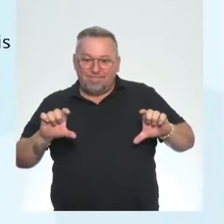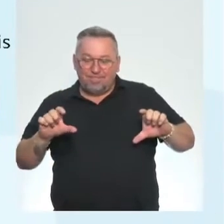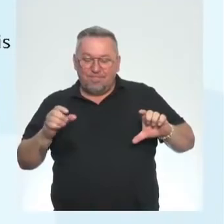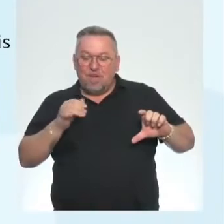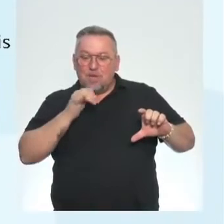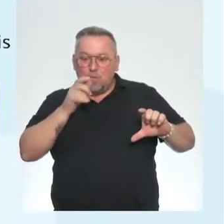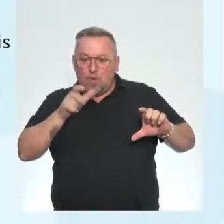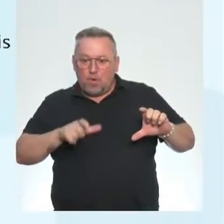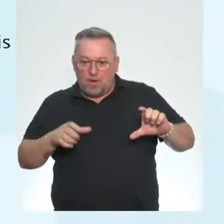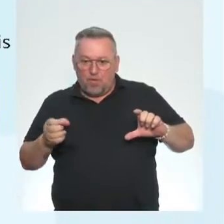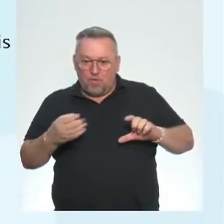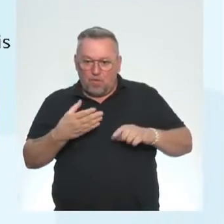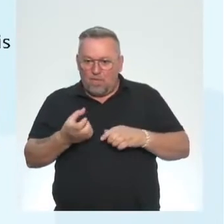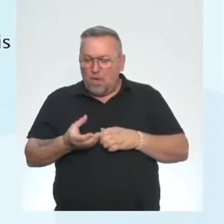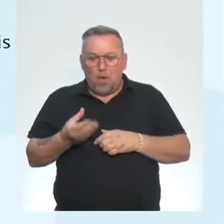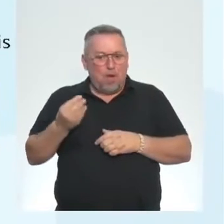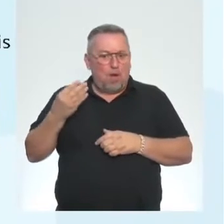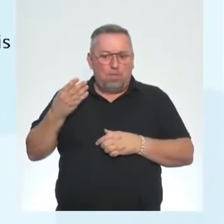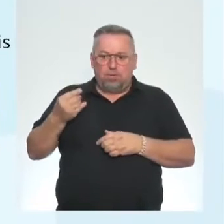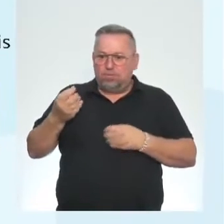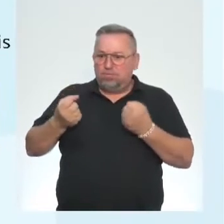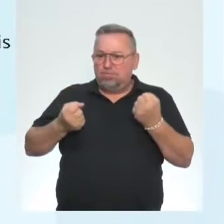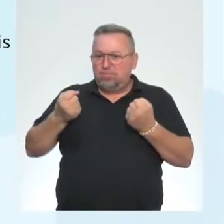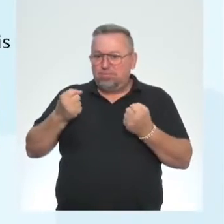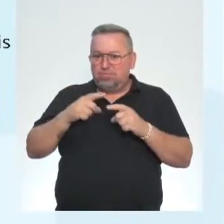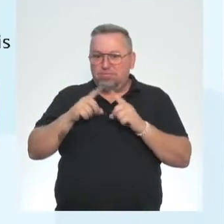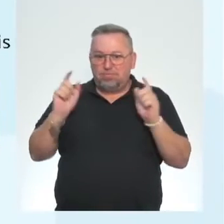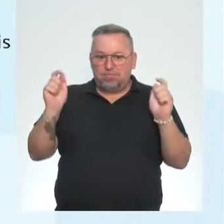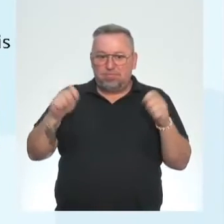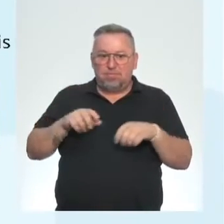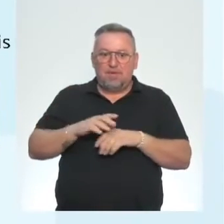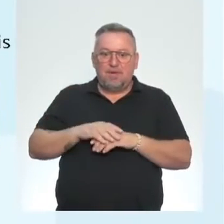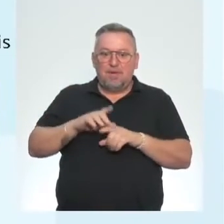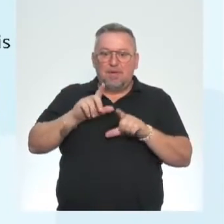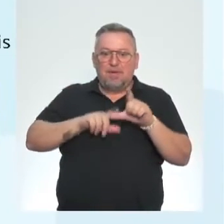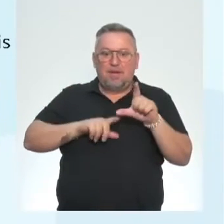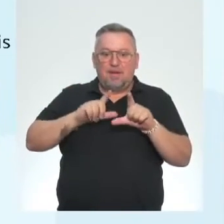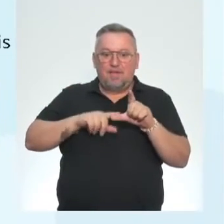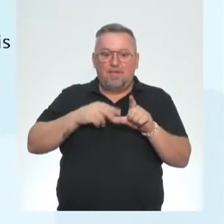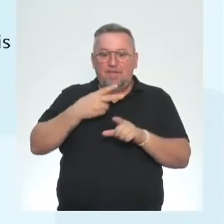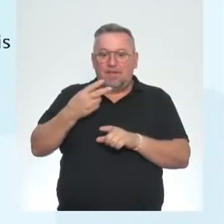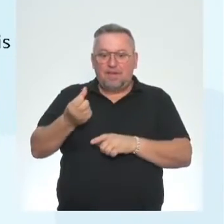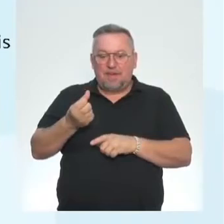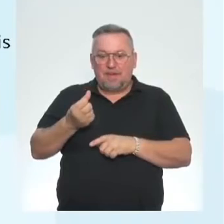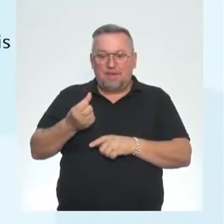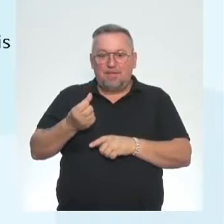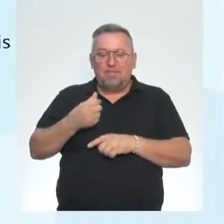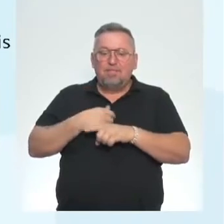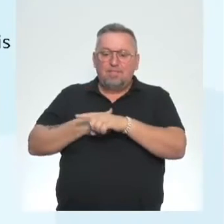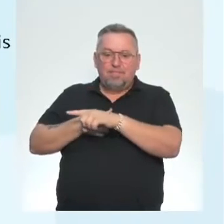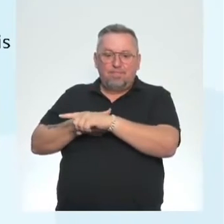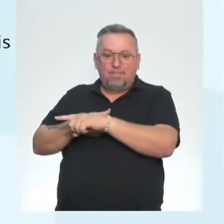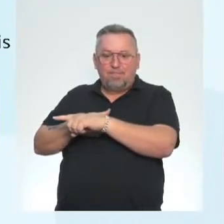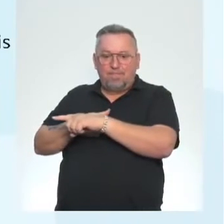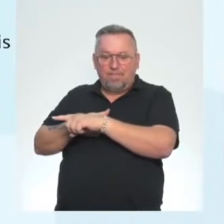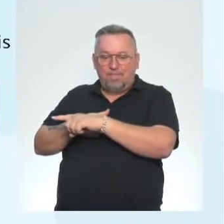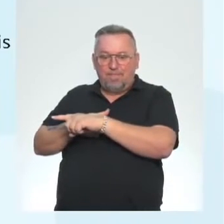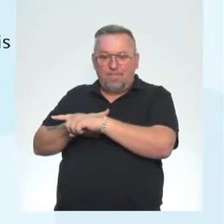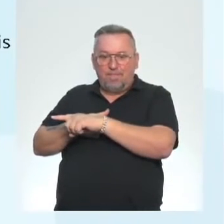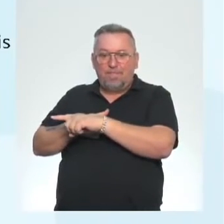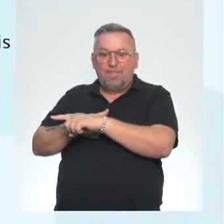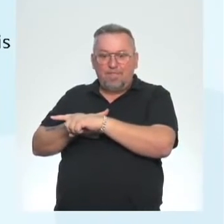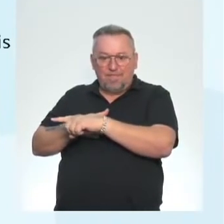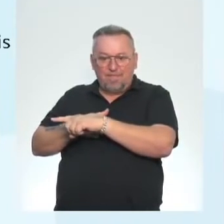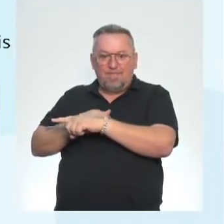modelo? Muitos. Então, o que a gente tem aqui? Ó? Número de possibilidade para a primeira letra, 26, para a segunda, 26, para a terceira, 26. Olha